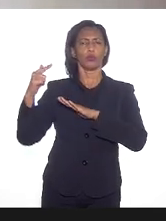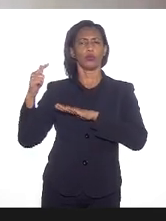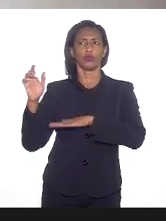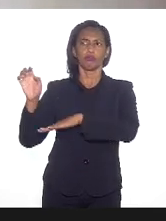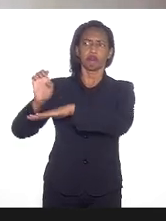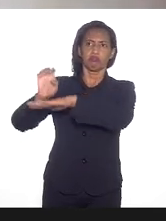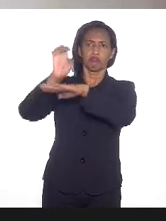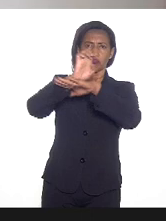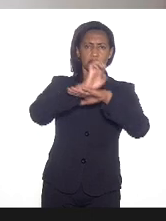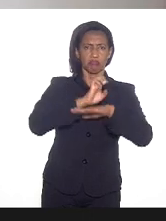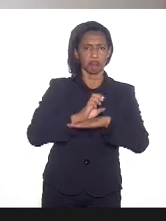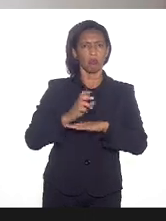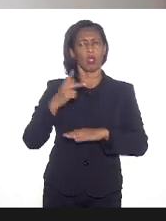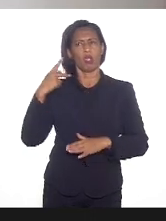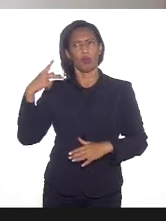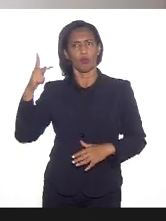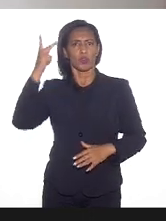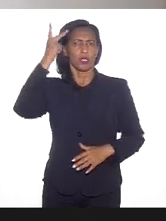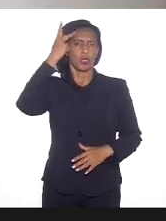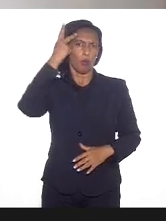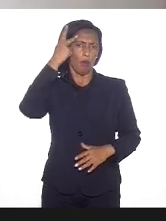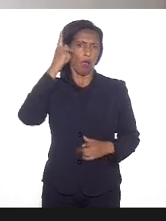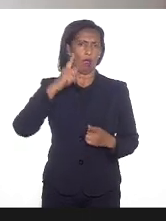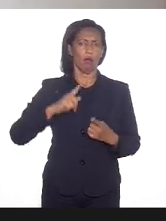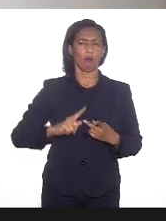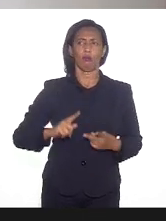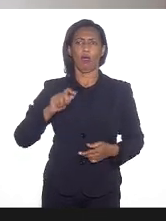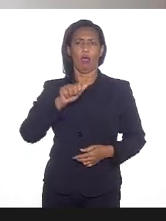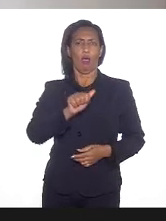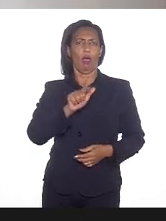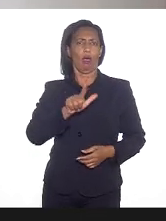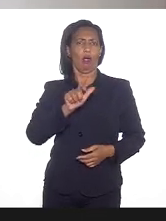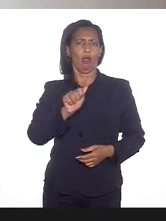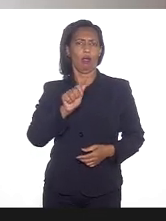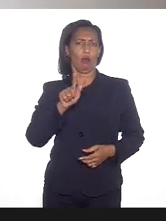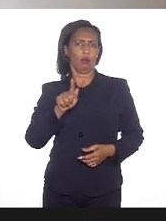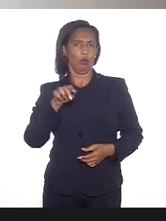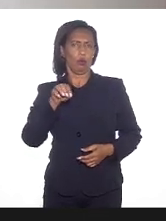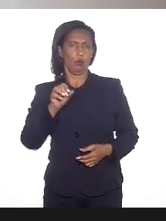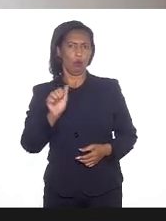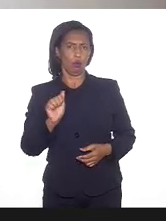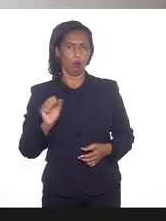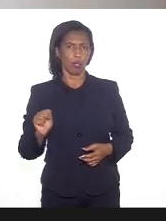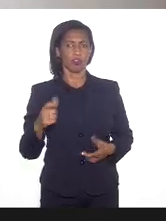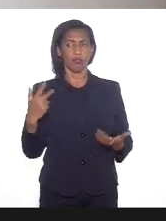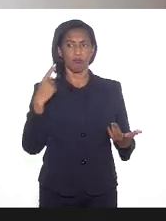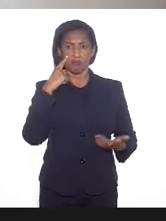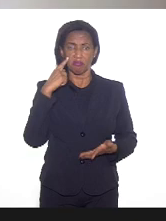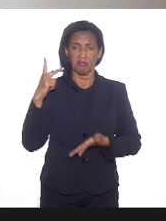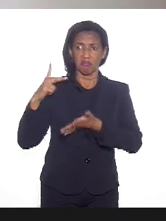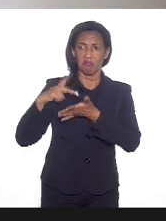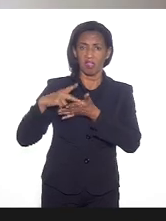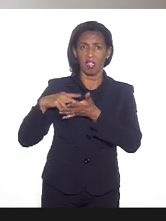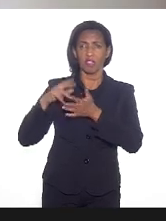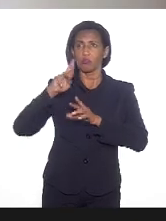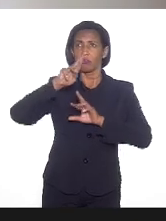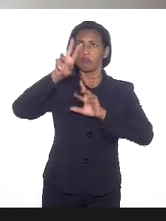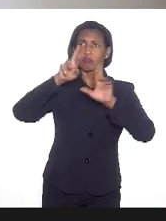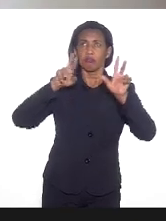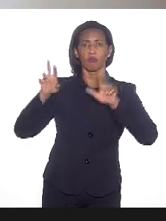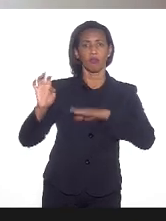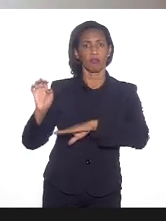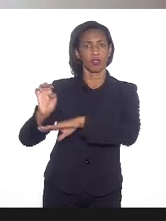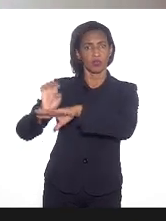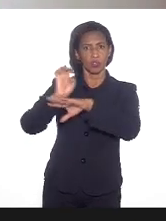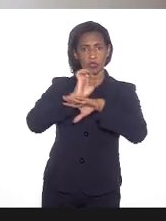convidado, estive em São Paulo, estive em Alagoas e vi como é uma realidade dos diferentes estados,